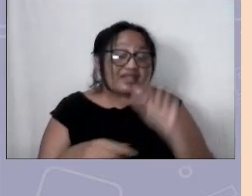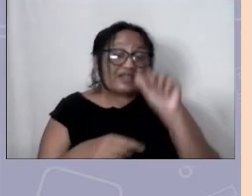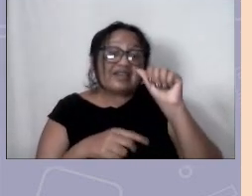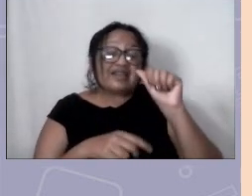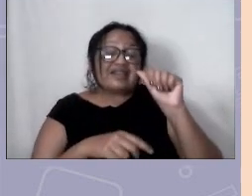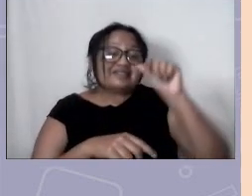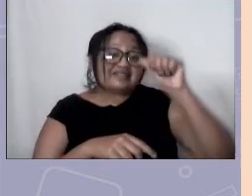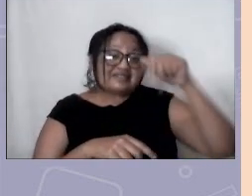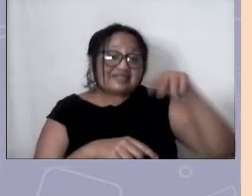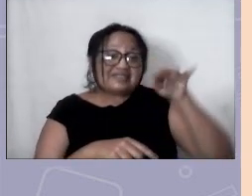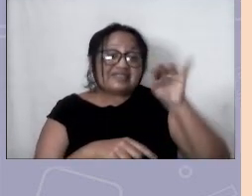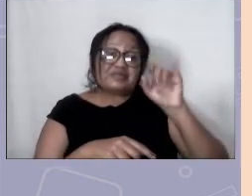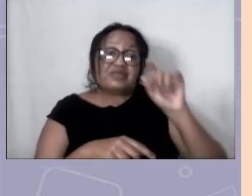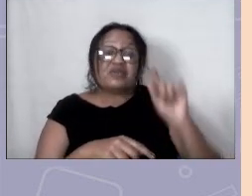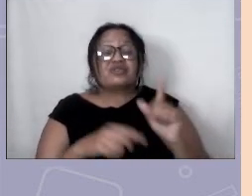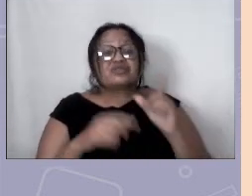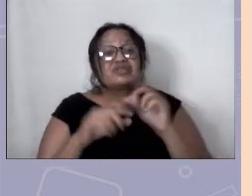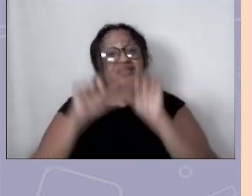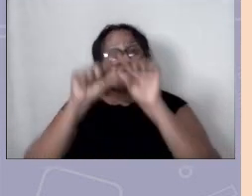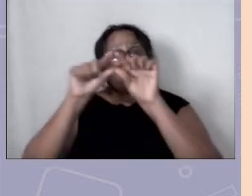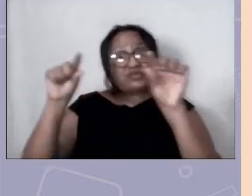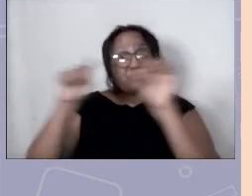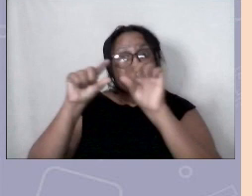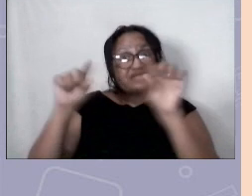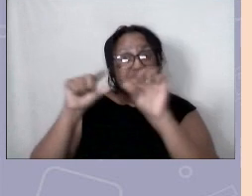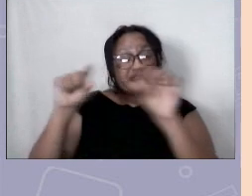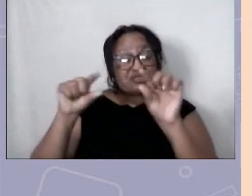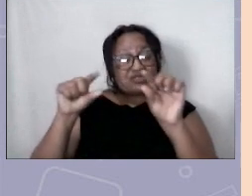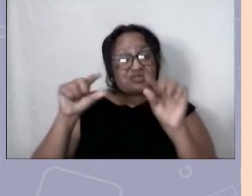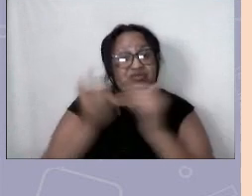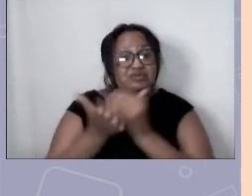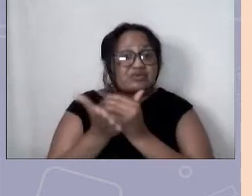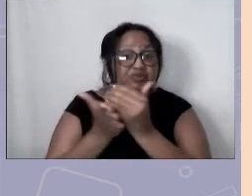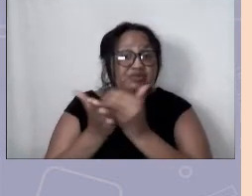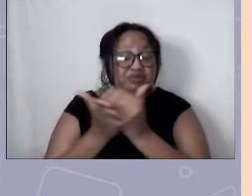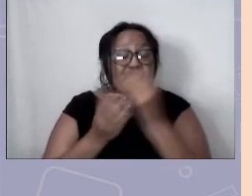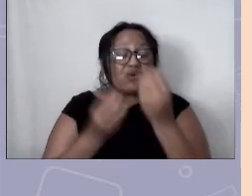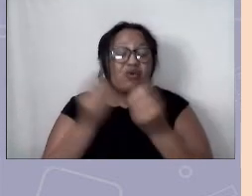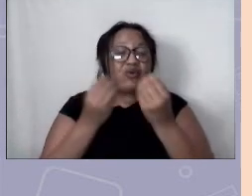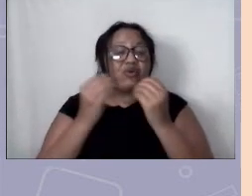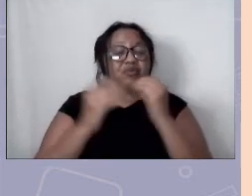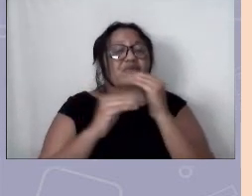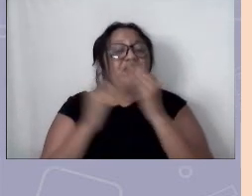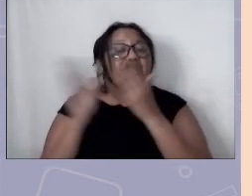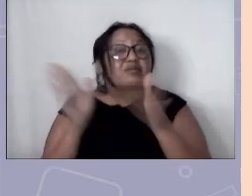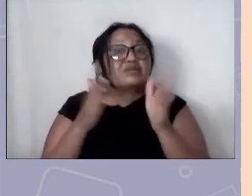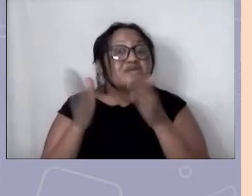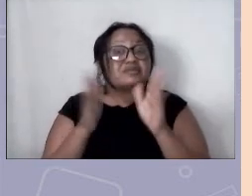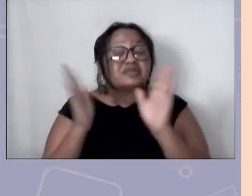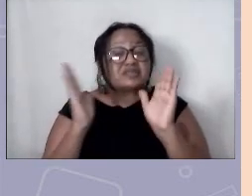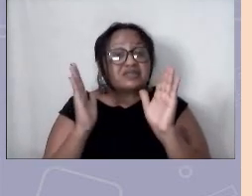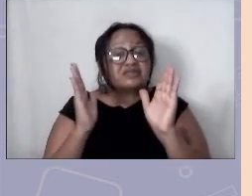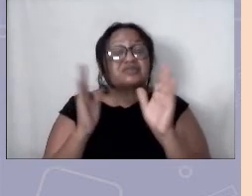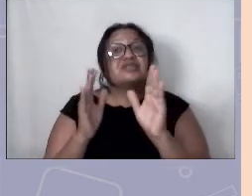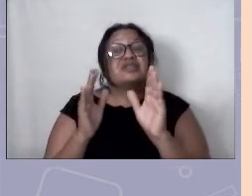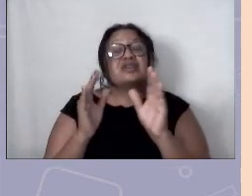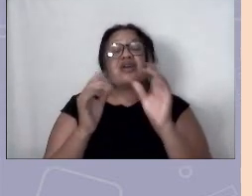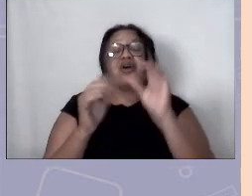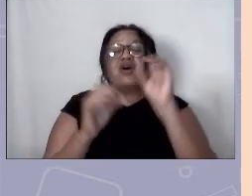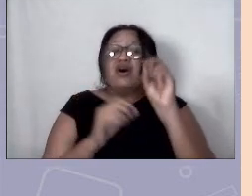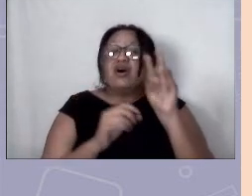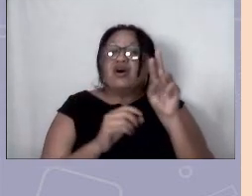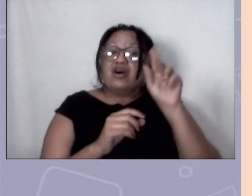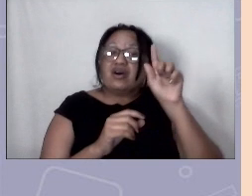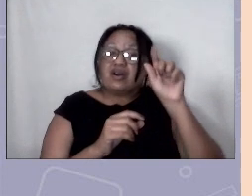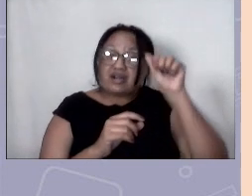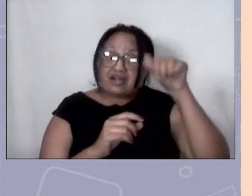inicial né dando um panorama geral sobre a produção de orgânicos e aí o que ele quer saber na questão considerando